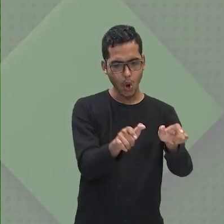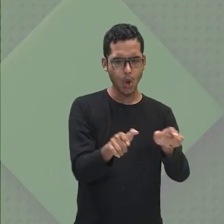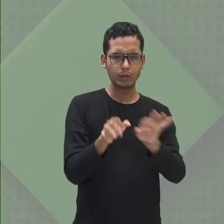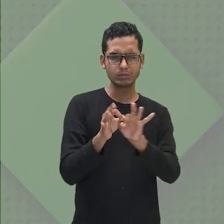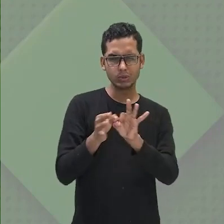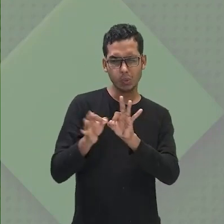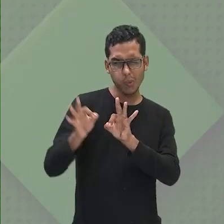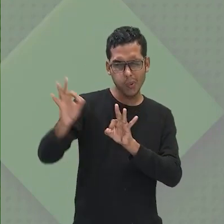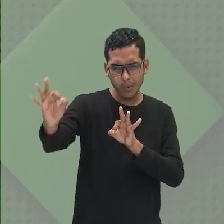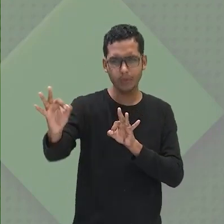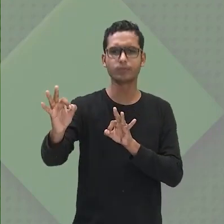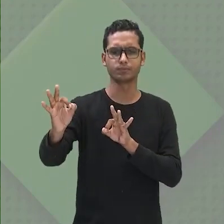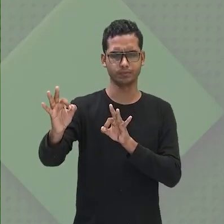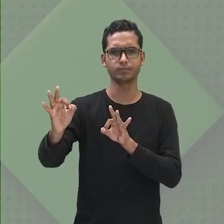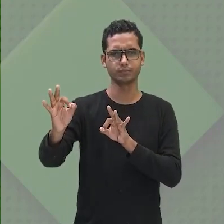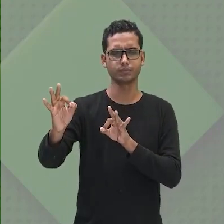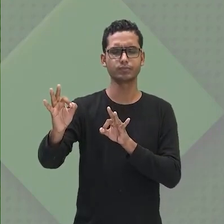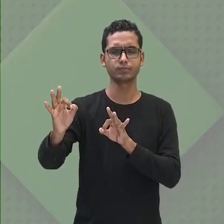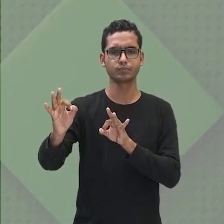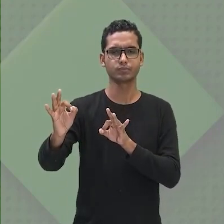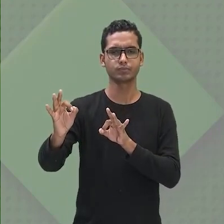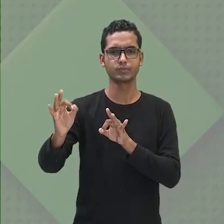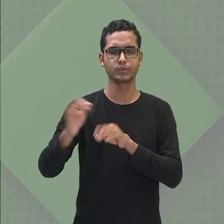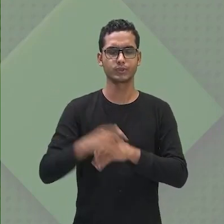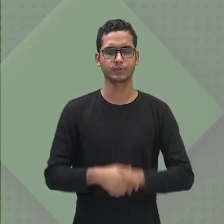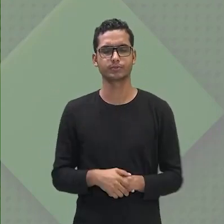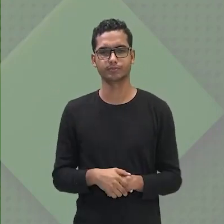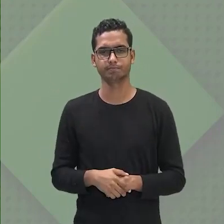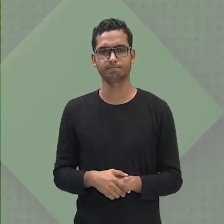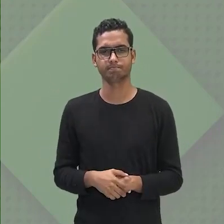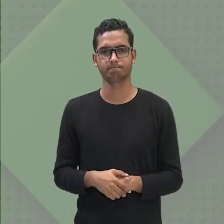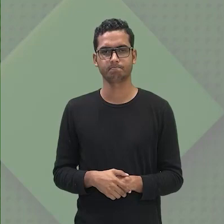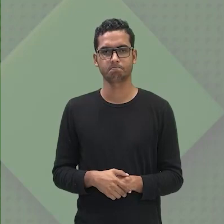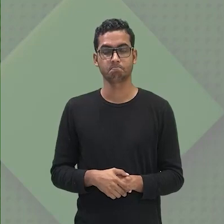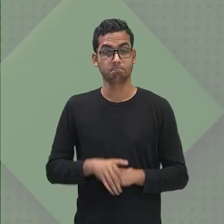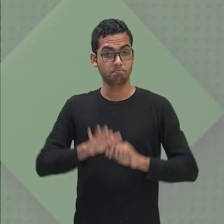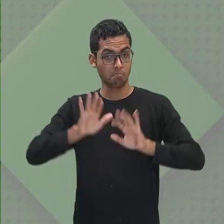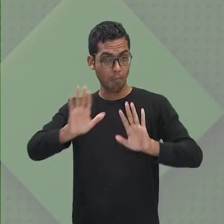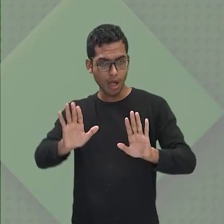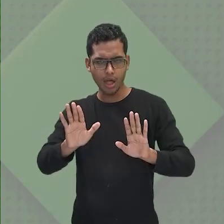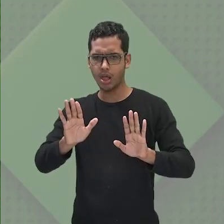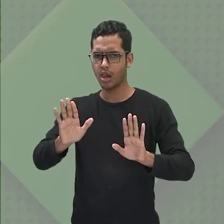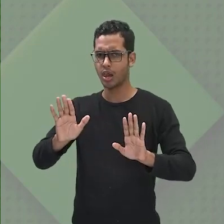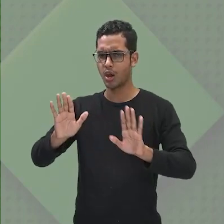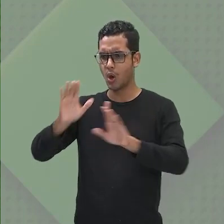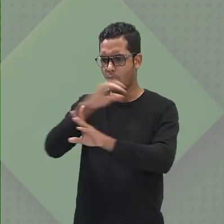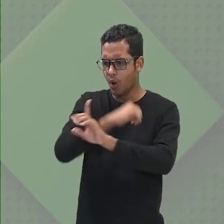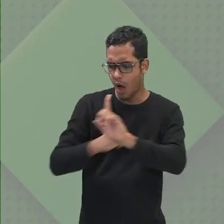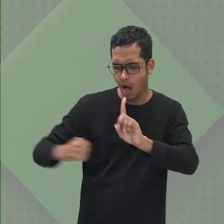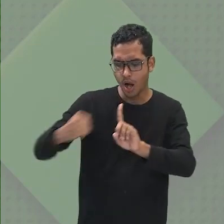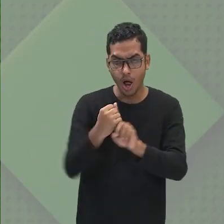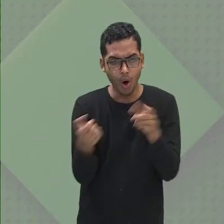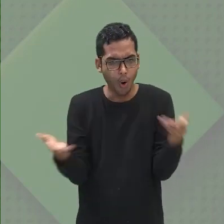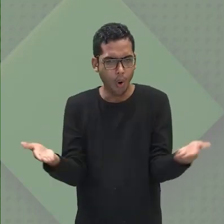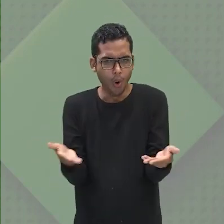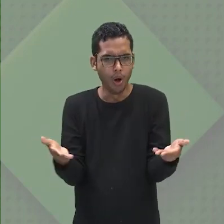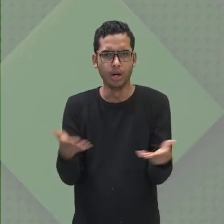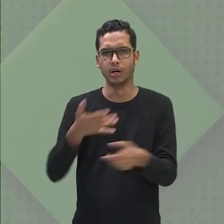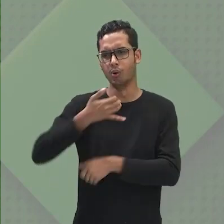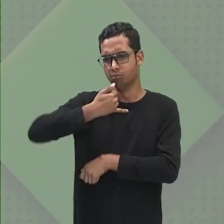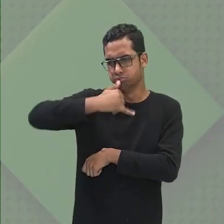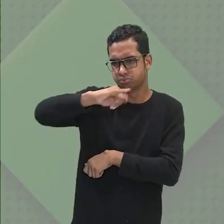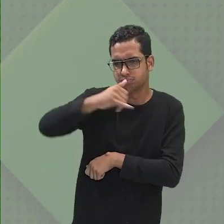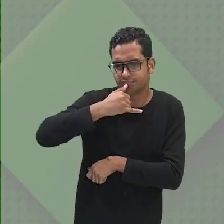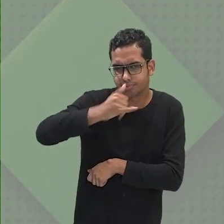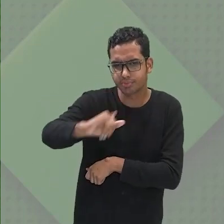ali mais distantes. Mas a gente mesmo assim não consegue mais se ver sem a energia elétrica. Tudo que a gente